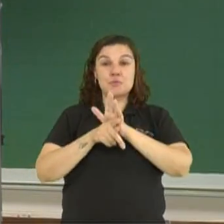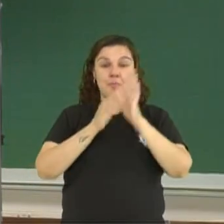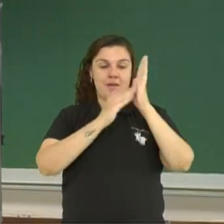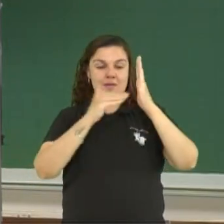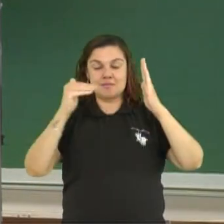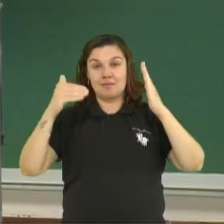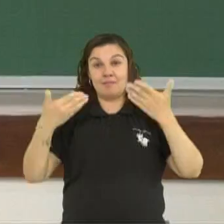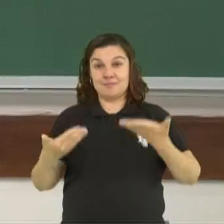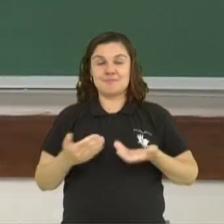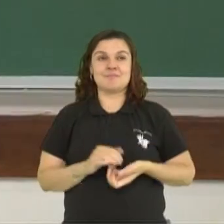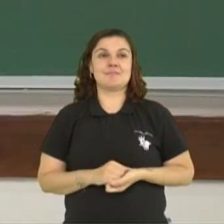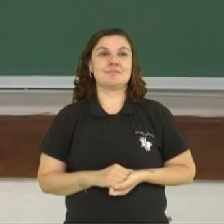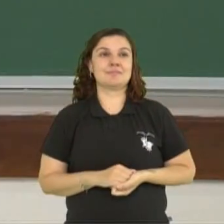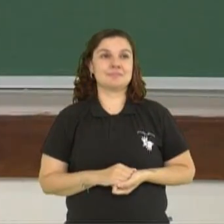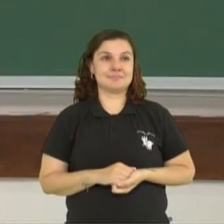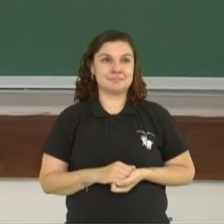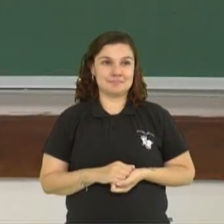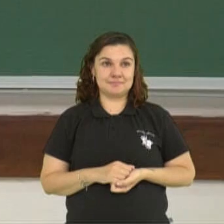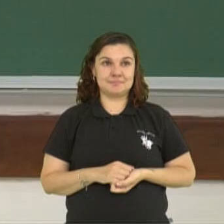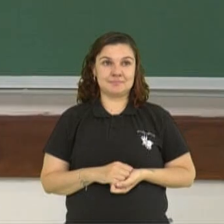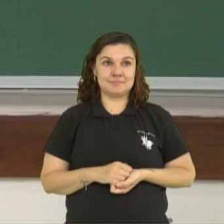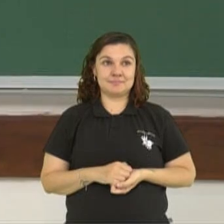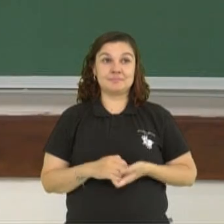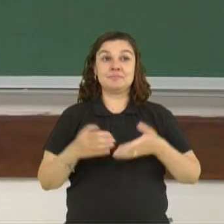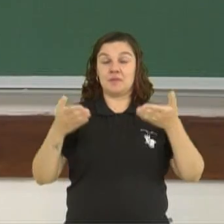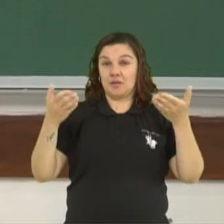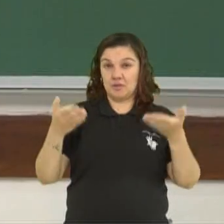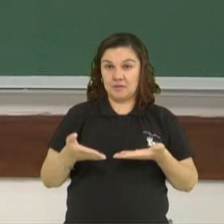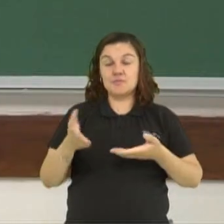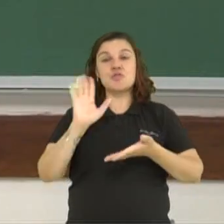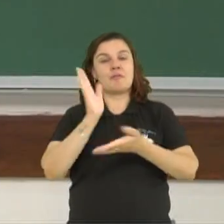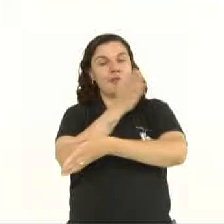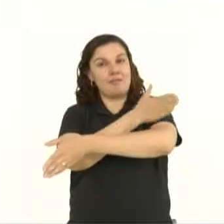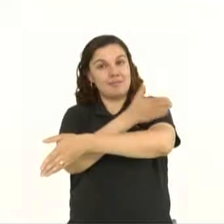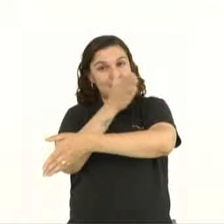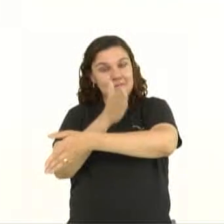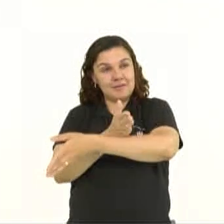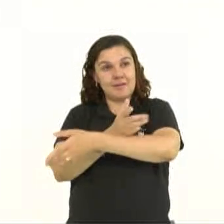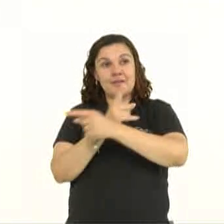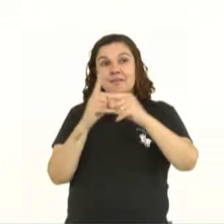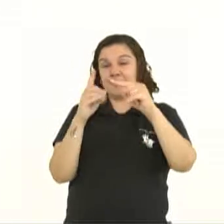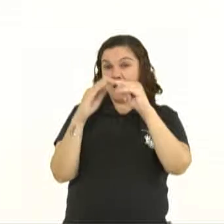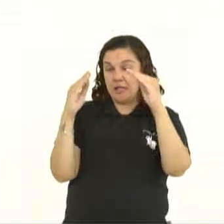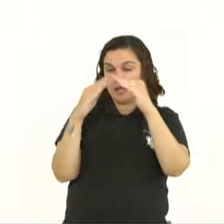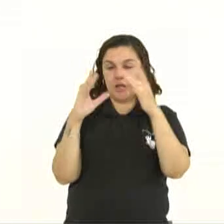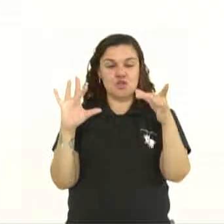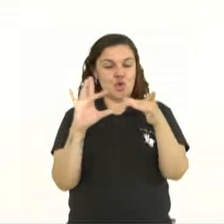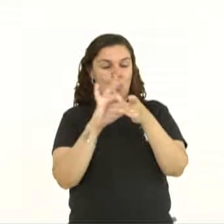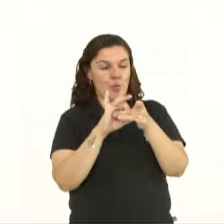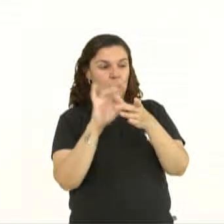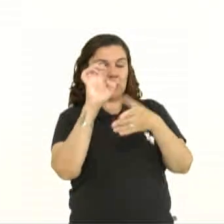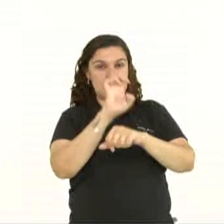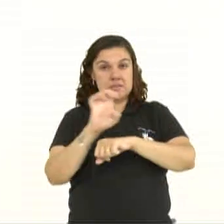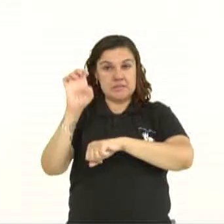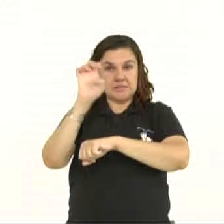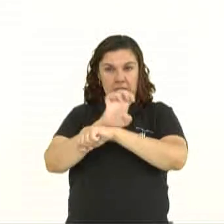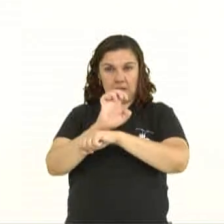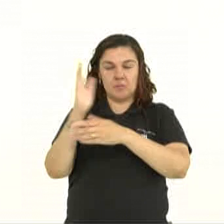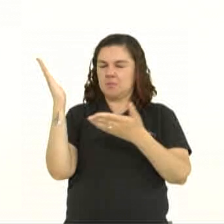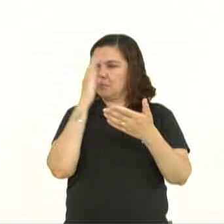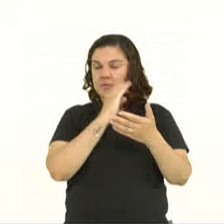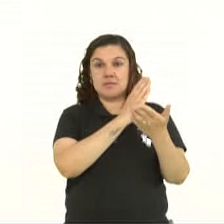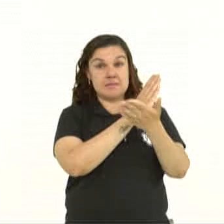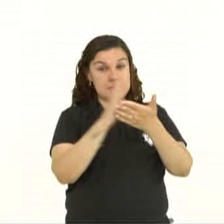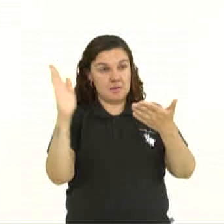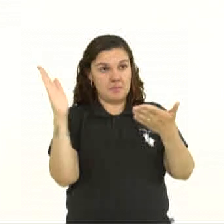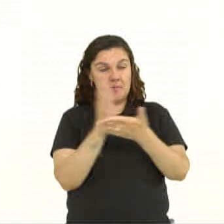romano. E nós temos a arte medieval, que nós já comentamos. A igreja e o Estado se unem, a igreja filtra toda a arte é uma ferramenta